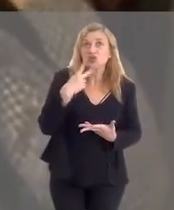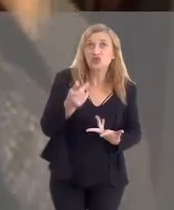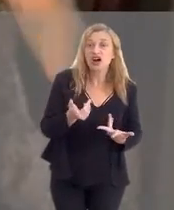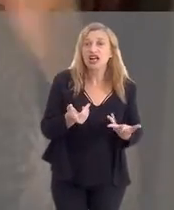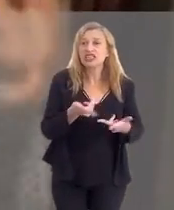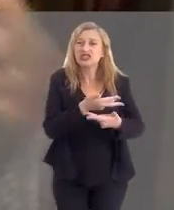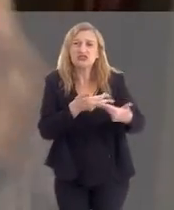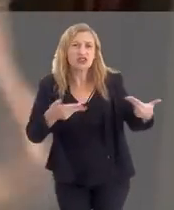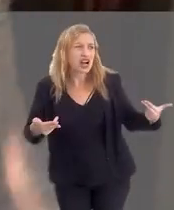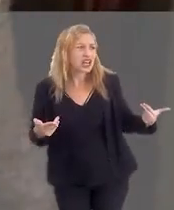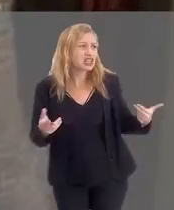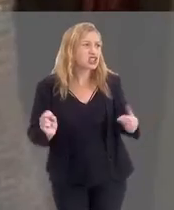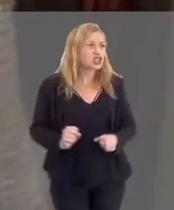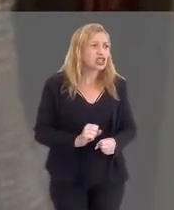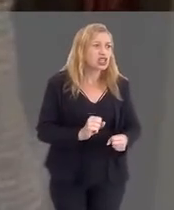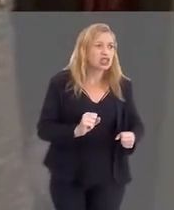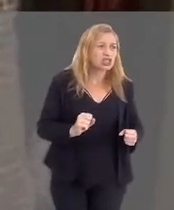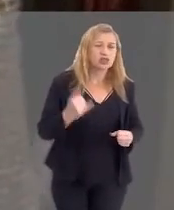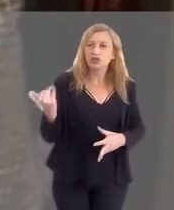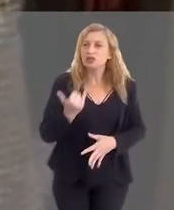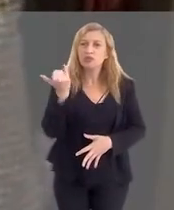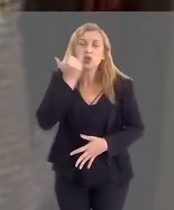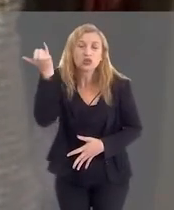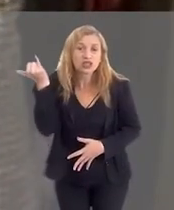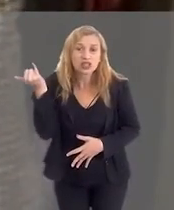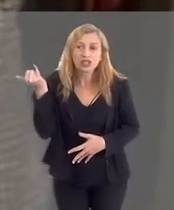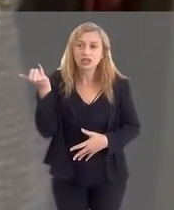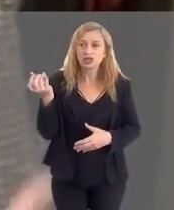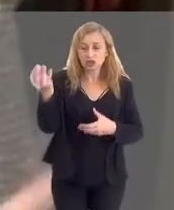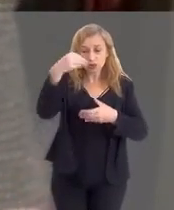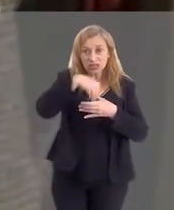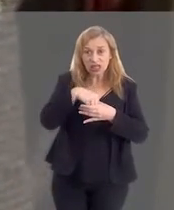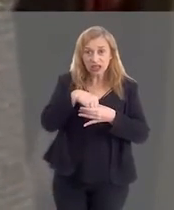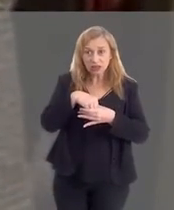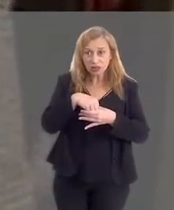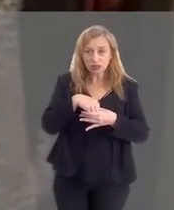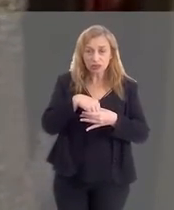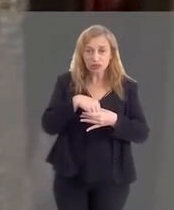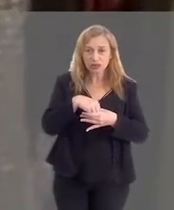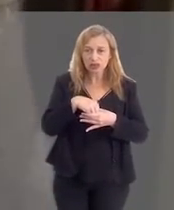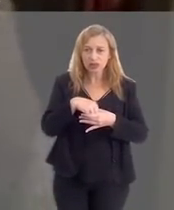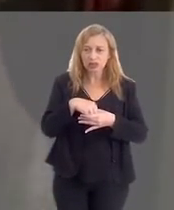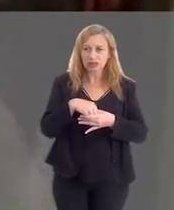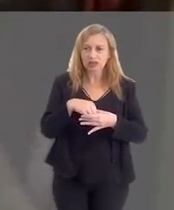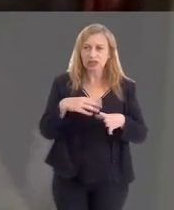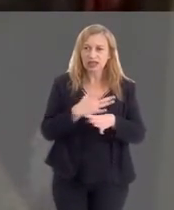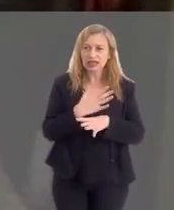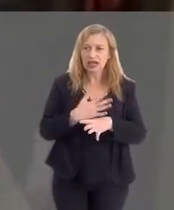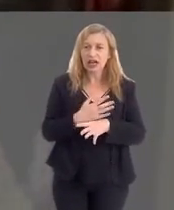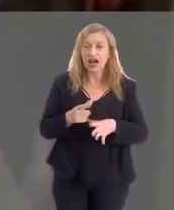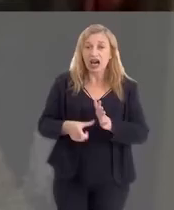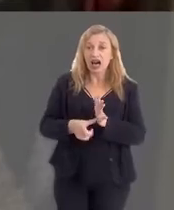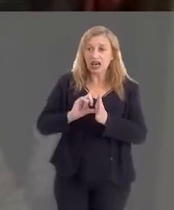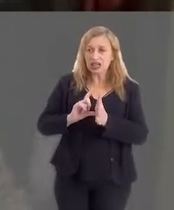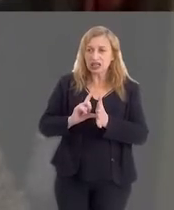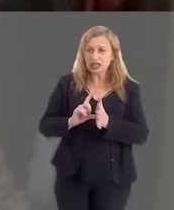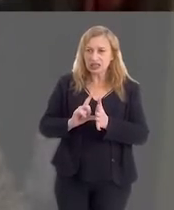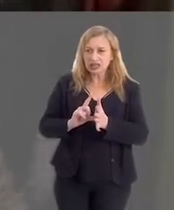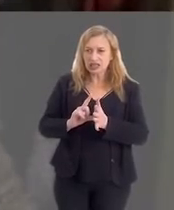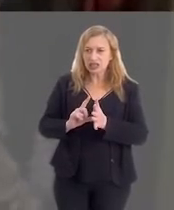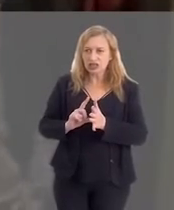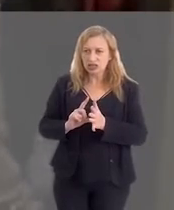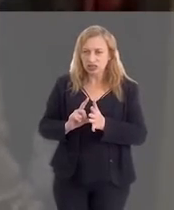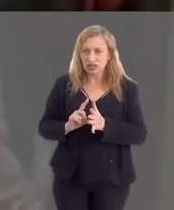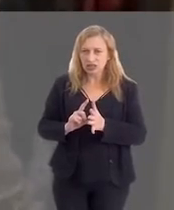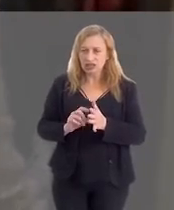gente não fala de uma série de potências e de coisas que estão nesse território que vieram antes da fundação da capital. Então,